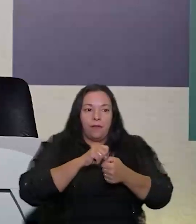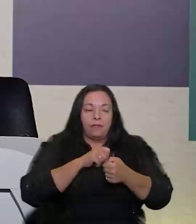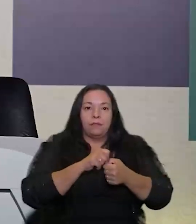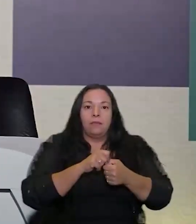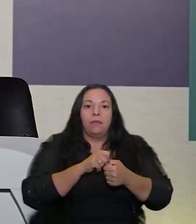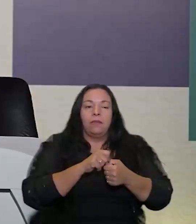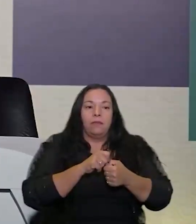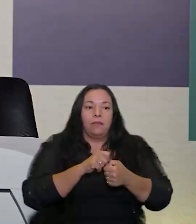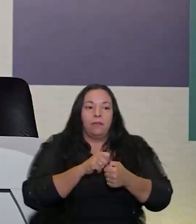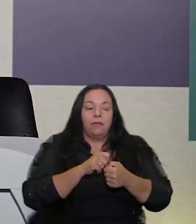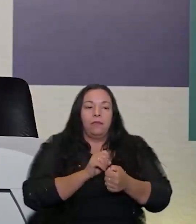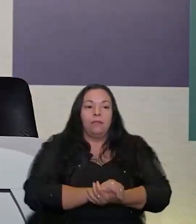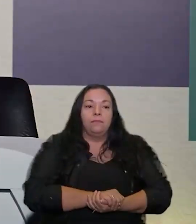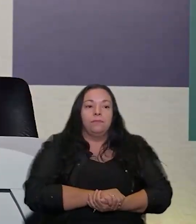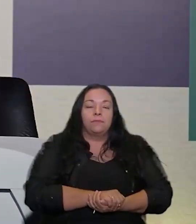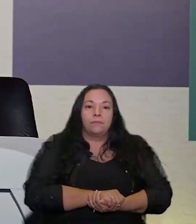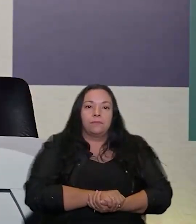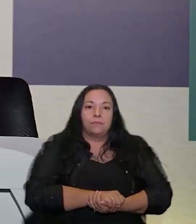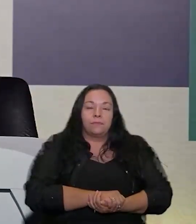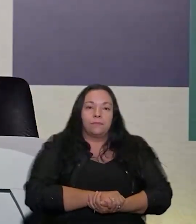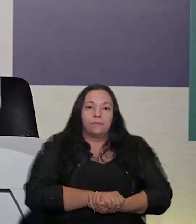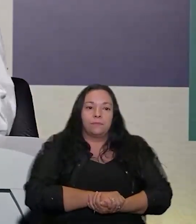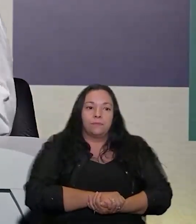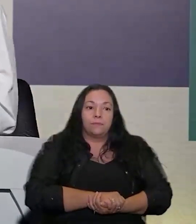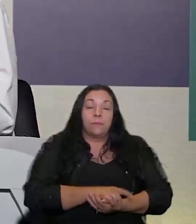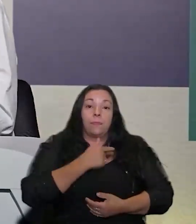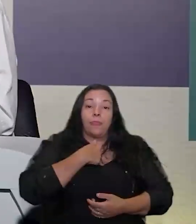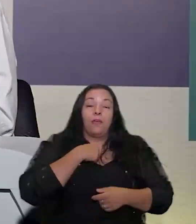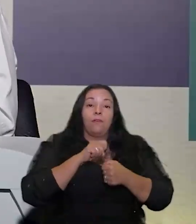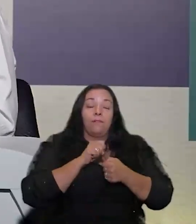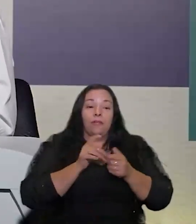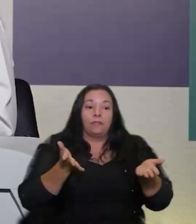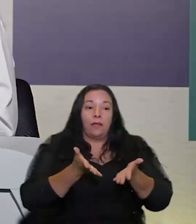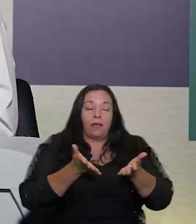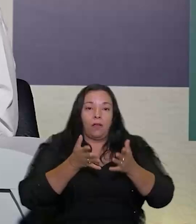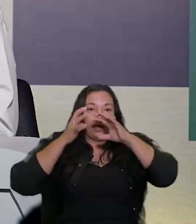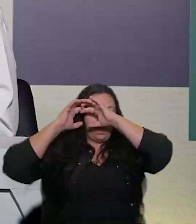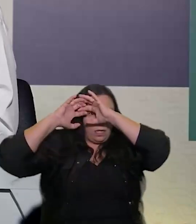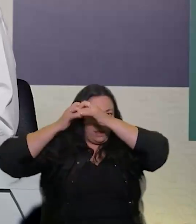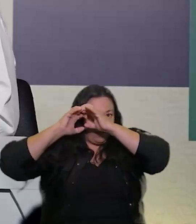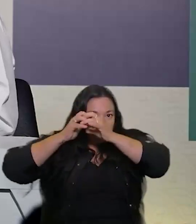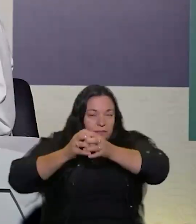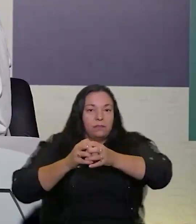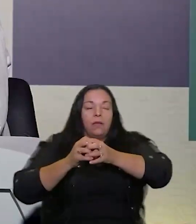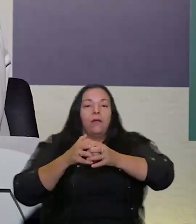acessos alargados, né? E o que eu fiz agora, a reflexão que eu fiz foi,